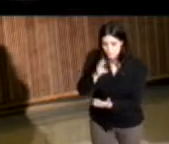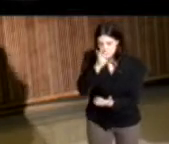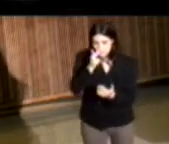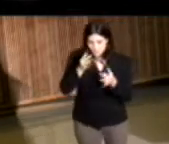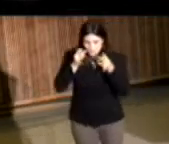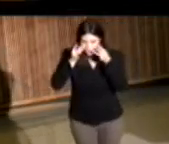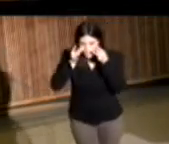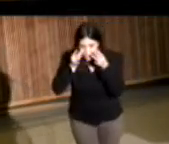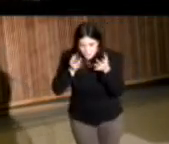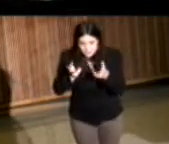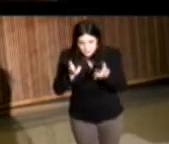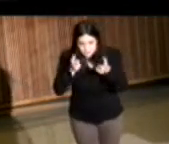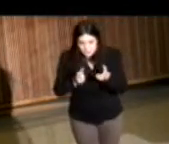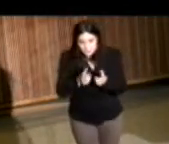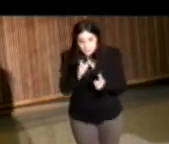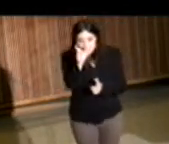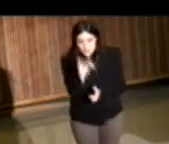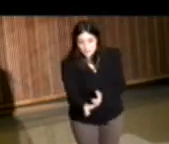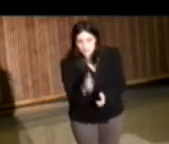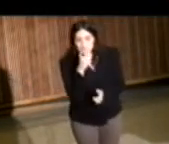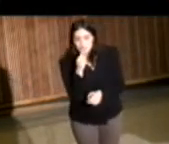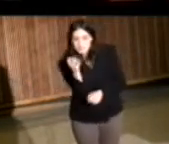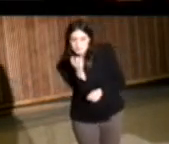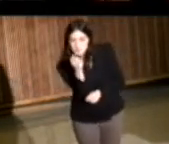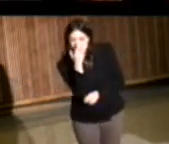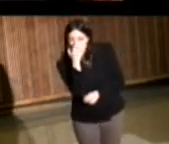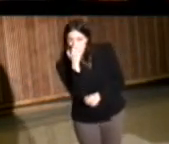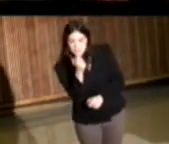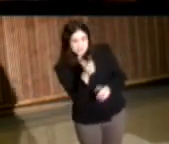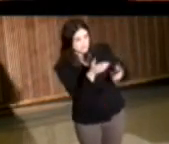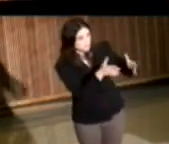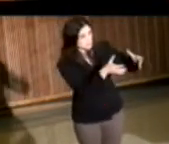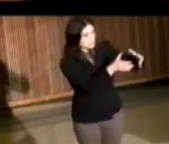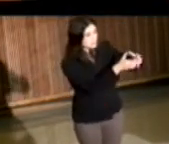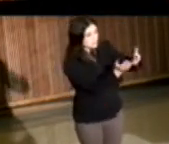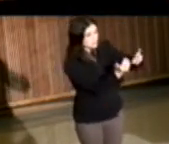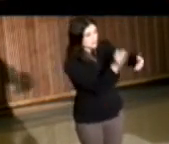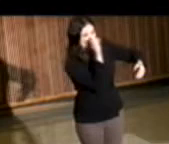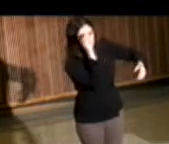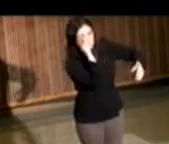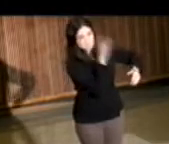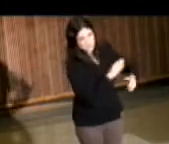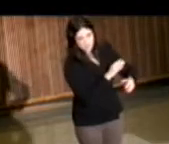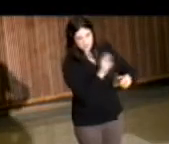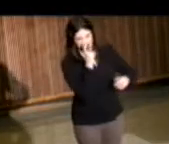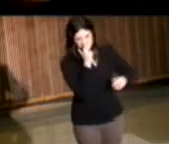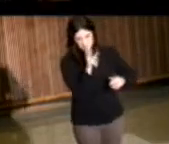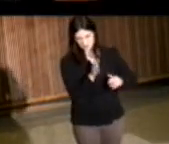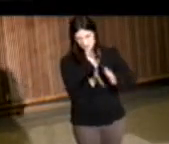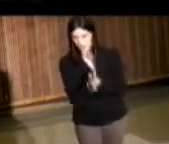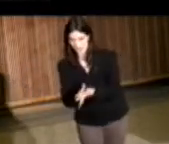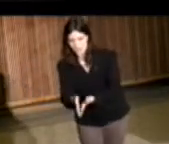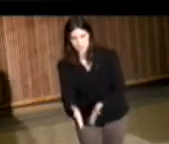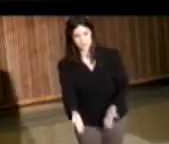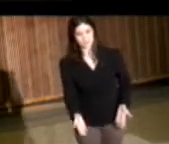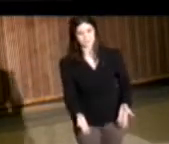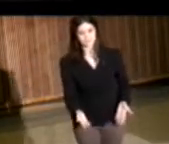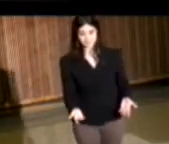acontecendo. Passam-se os anos, ele agora é um empresário, ele é um